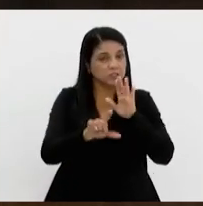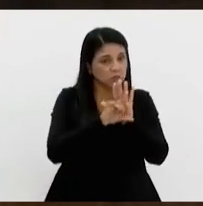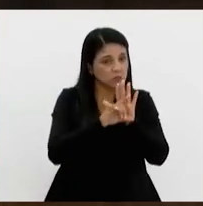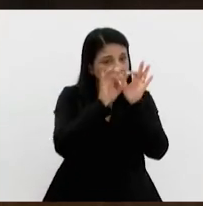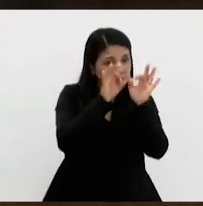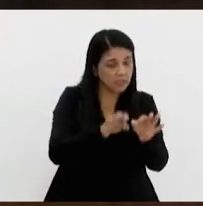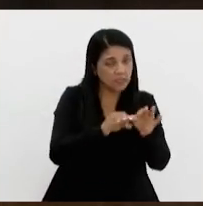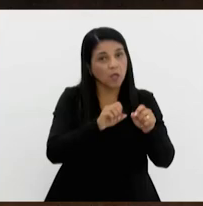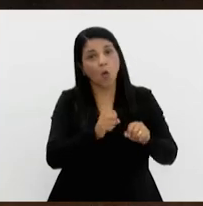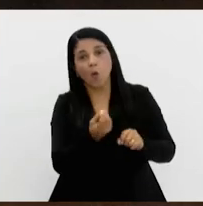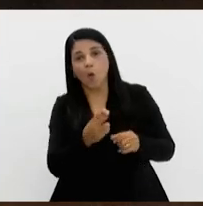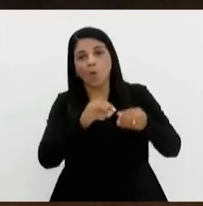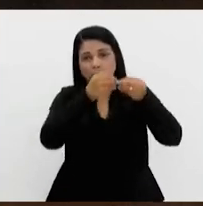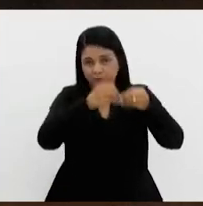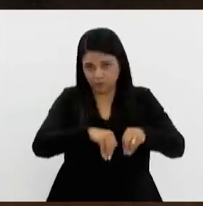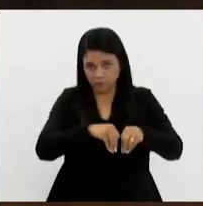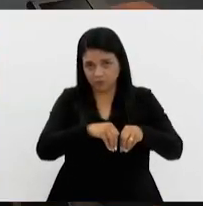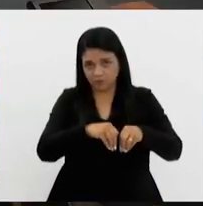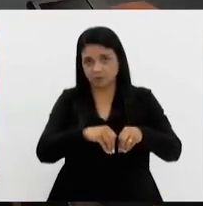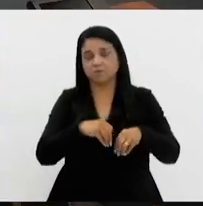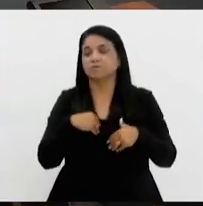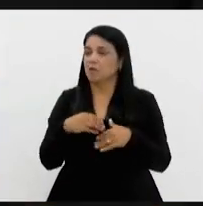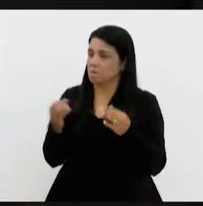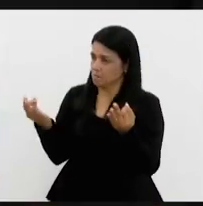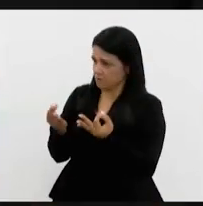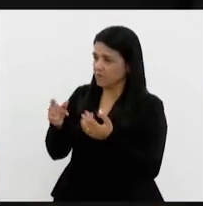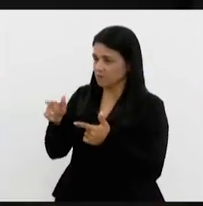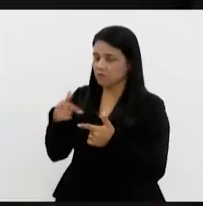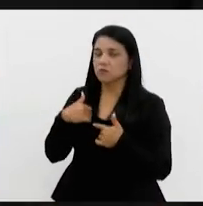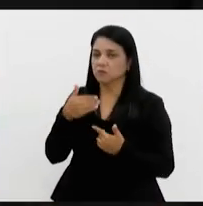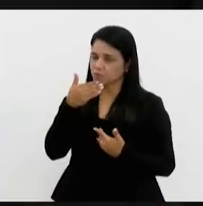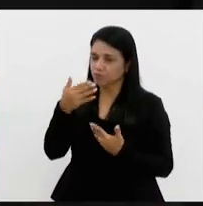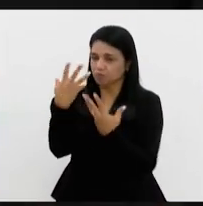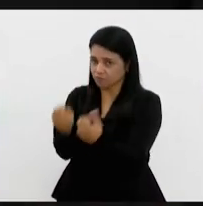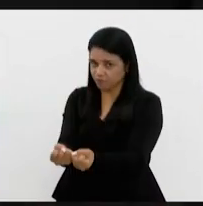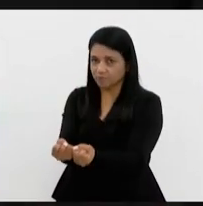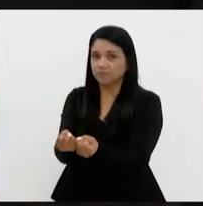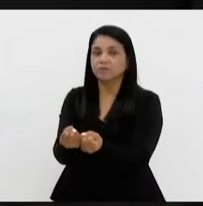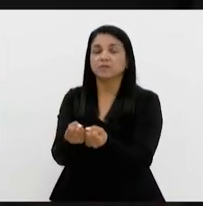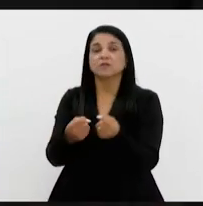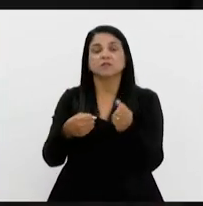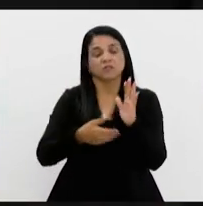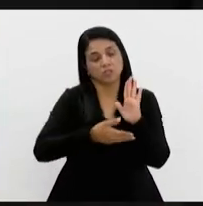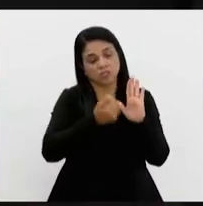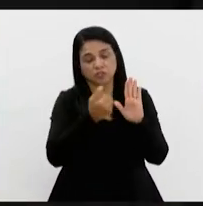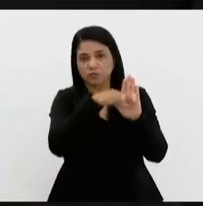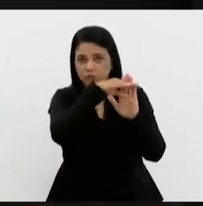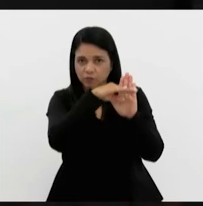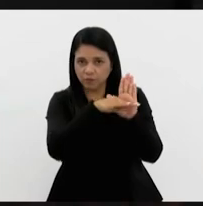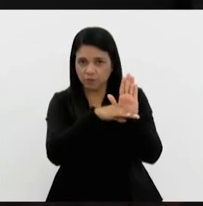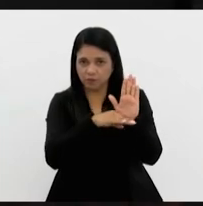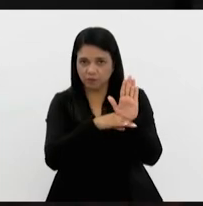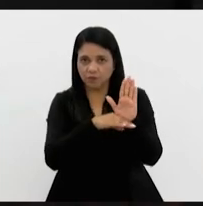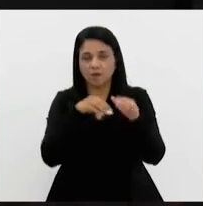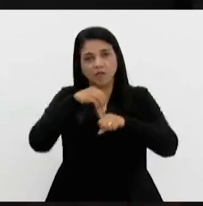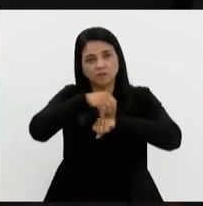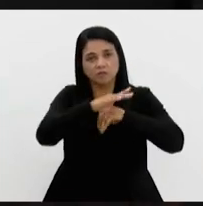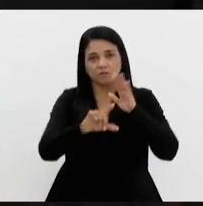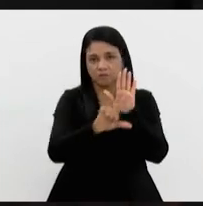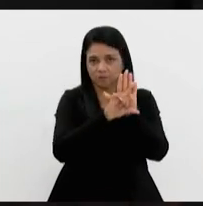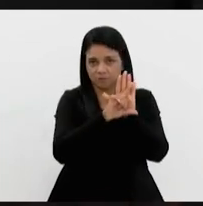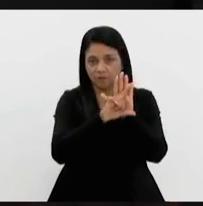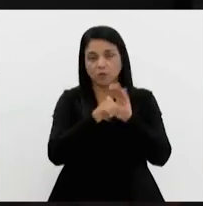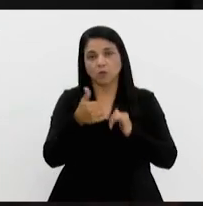realmente prejudicada. Perfeito, deputado. A presidência defere o pedido de Vossa Excelência, então retira de pauta a indicação